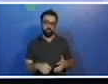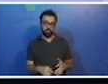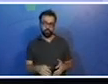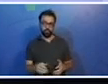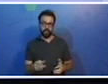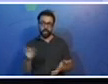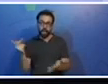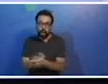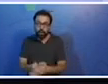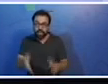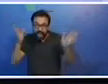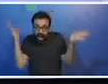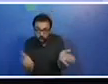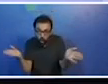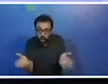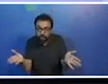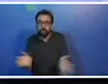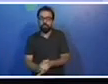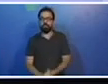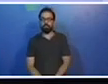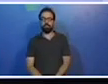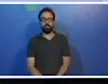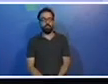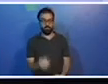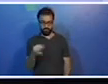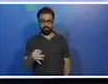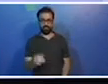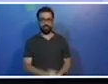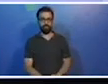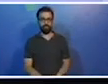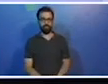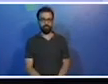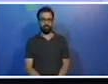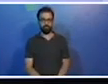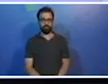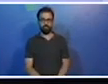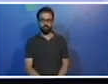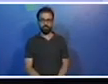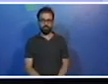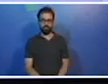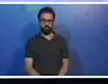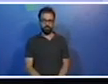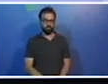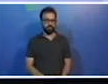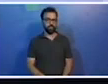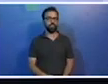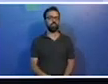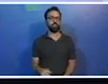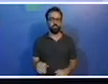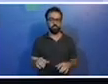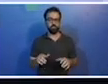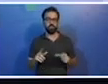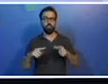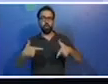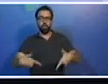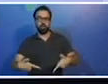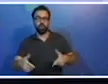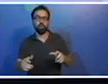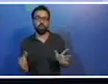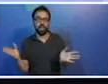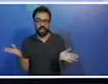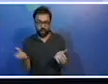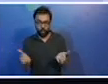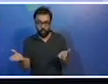exato momento em que está acontecendo aquela ação. Certo? Olha lá o que o professor colocou. Usado para indicar ações que estão em progresso,